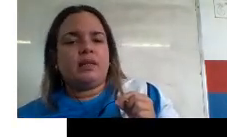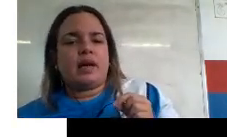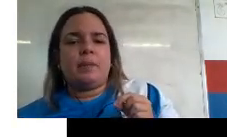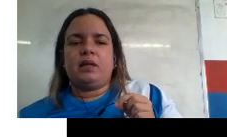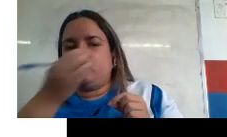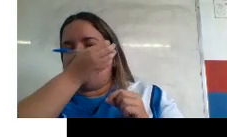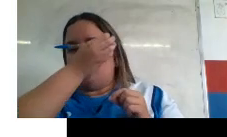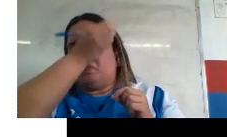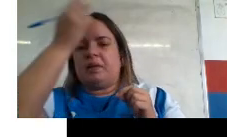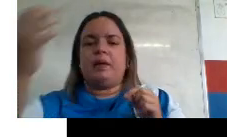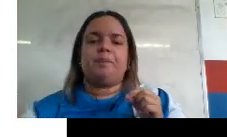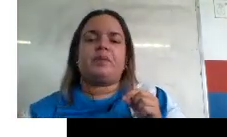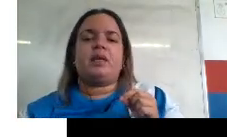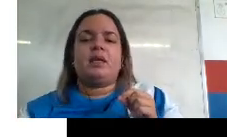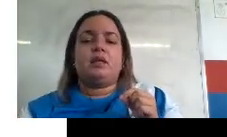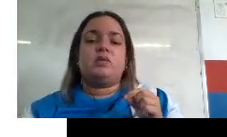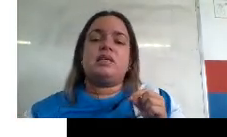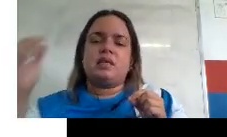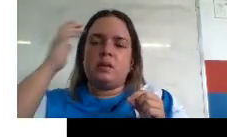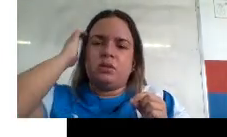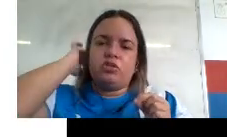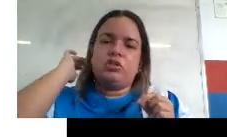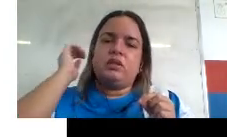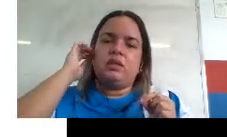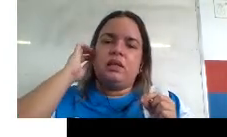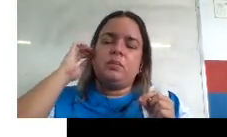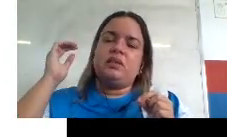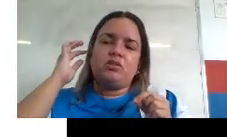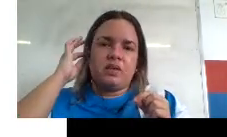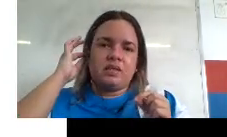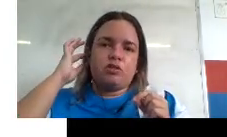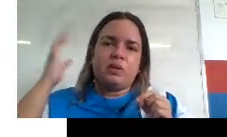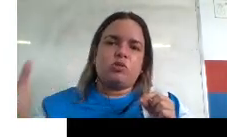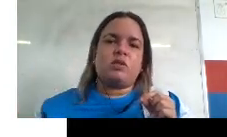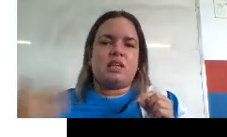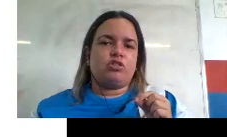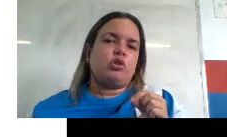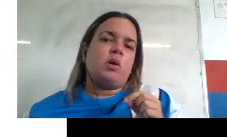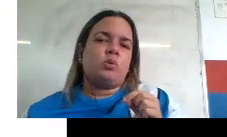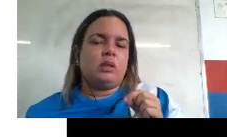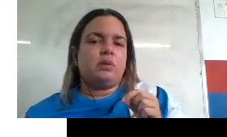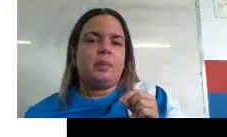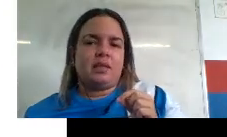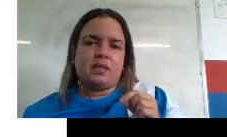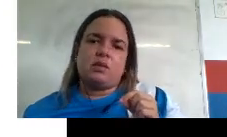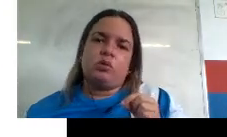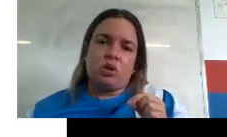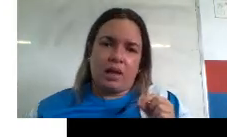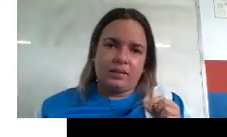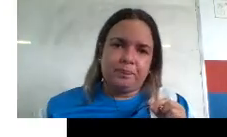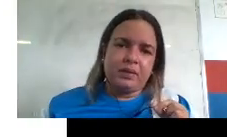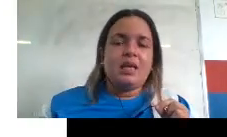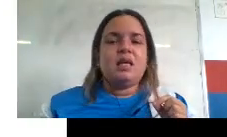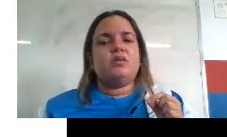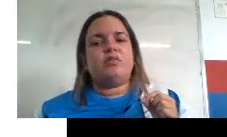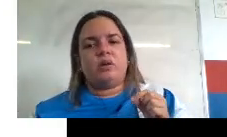do medicamento, né, de exames. E muitas vezes as pessoas, elas tomam algum tipo de medicação